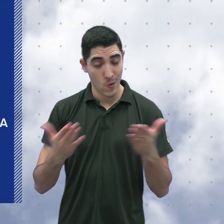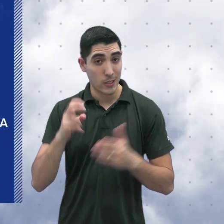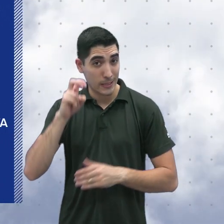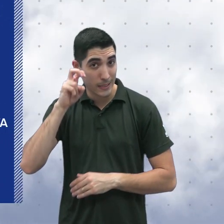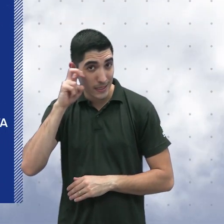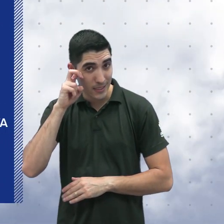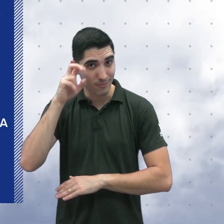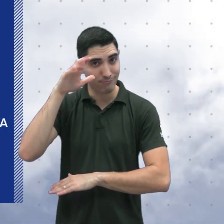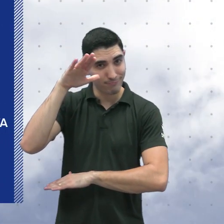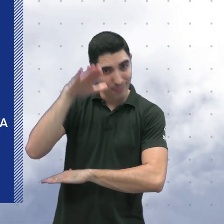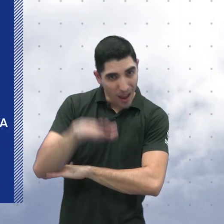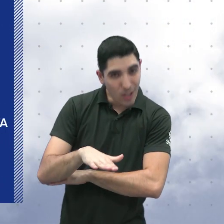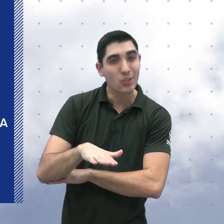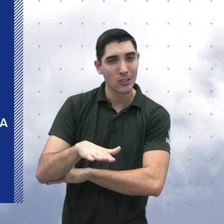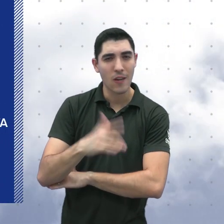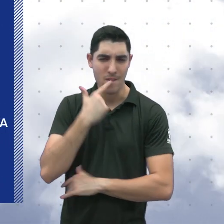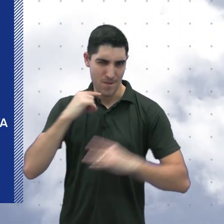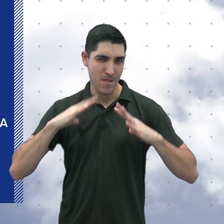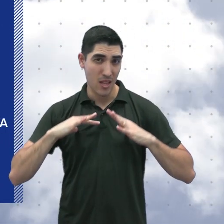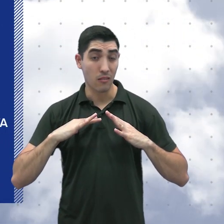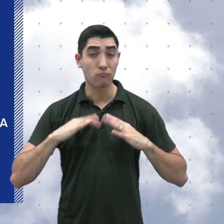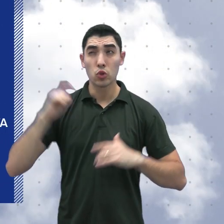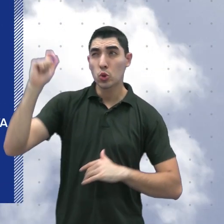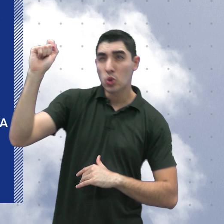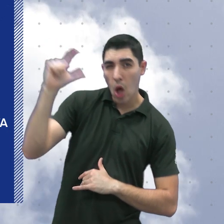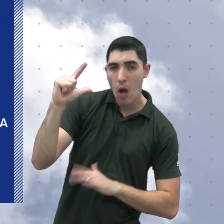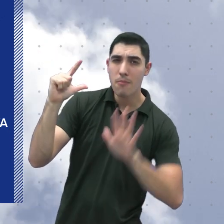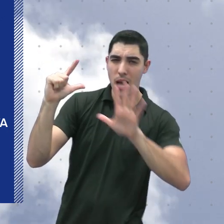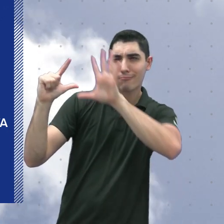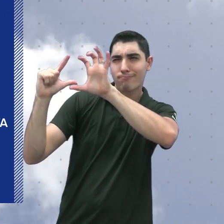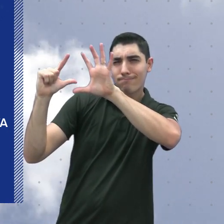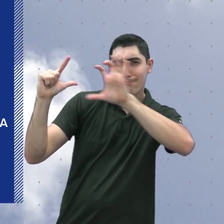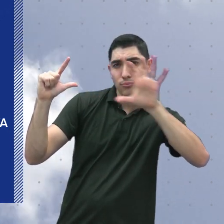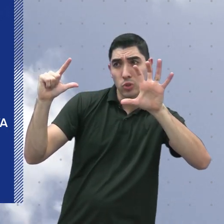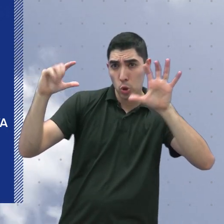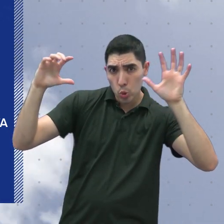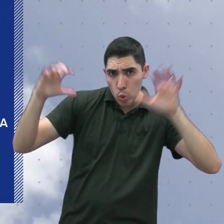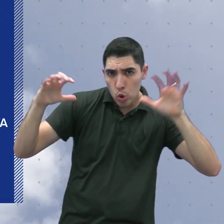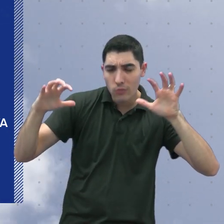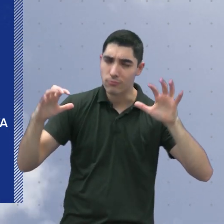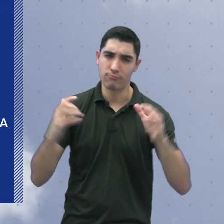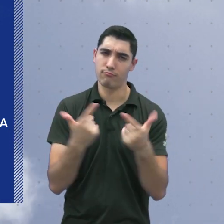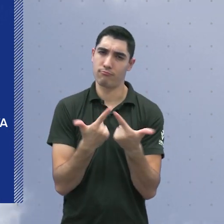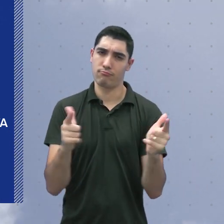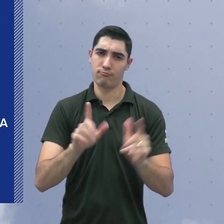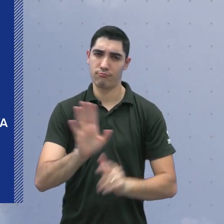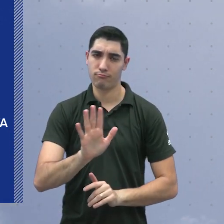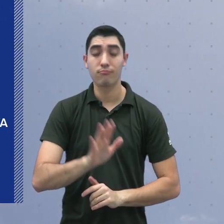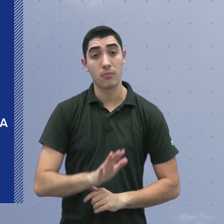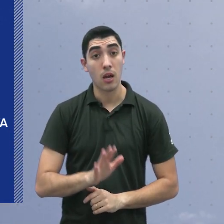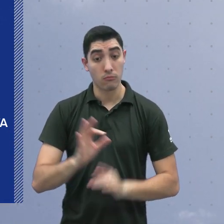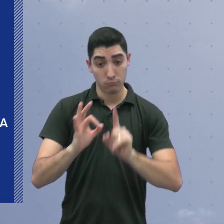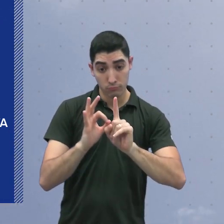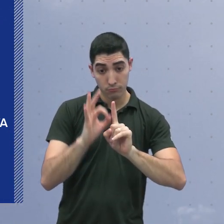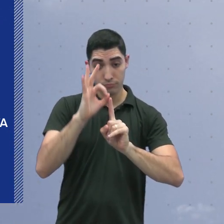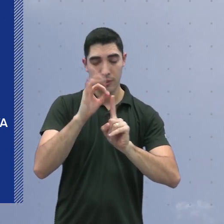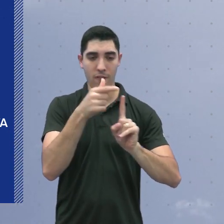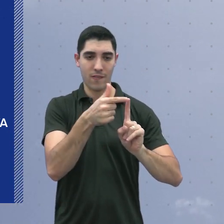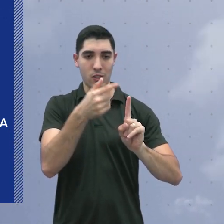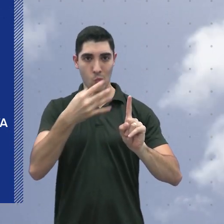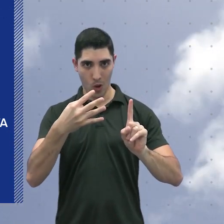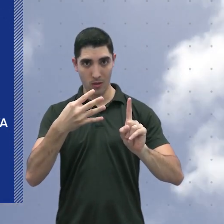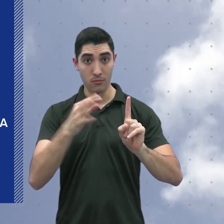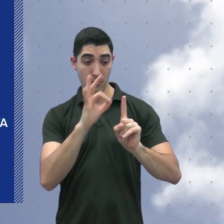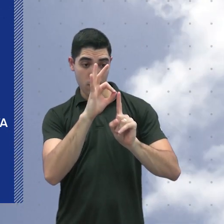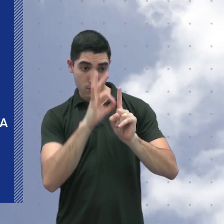Na tarde desta quinta-feira, feriadão do Dia do Trabalhador, o sol aparece em meio ao céu nublado e não há chance de chuva. A